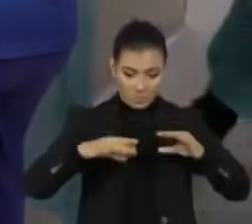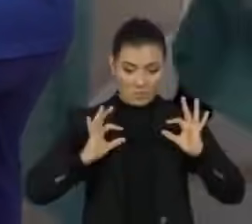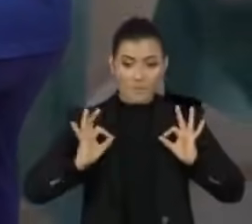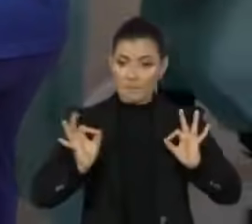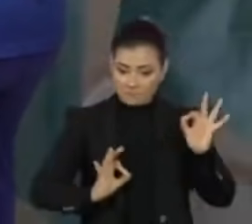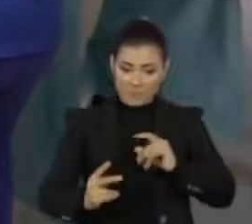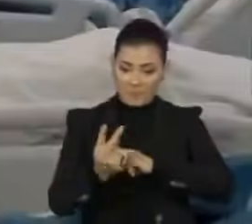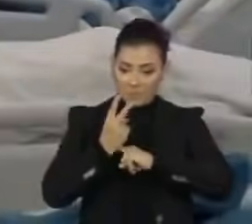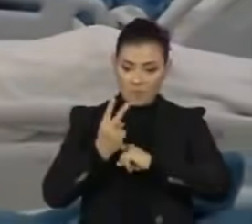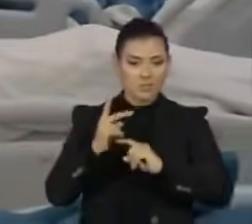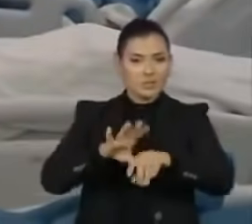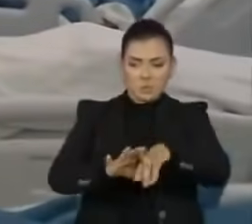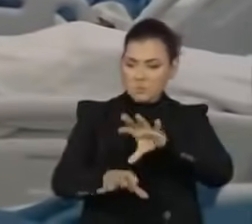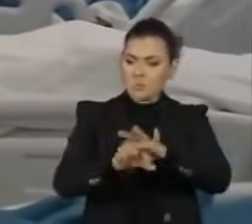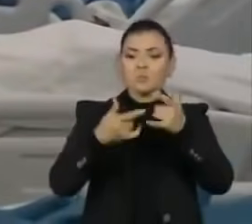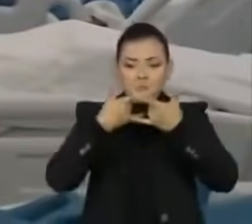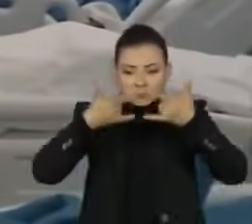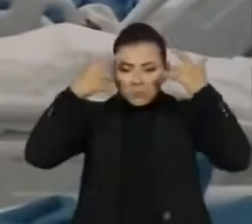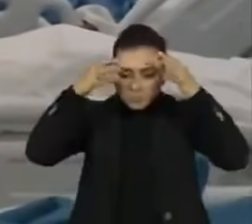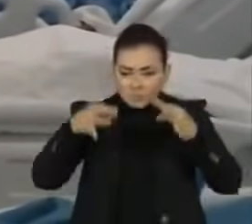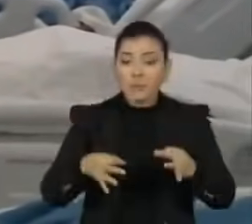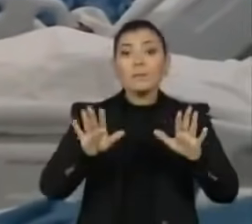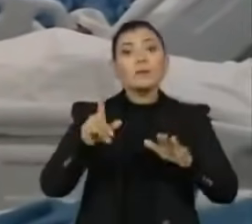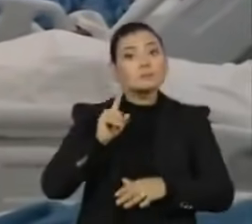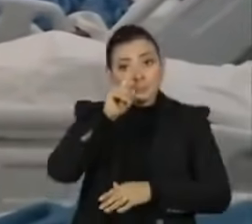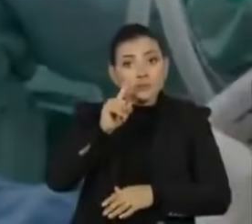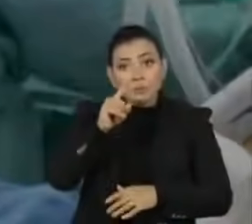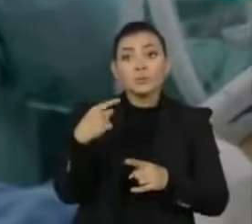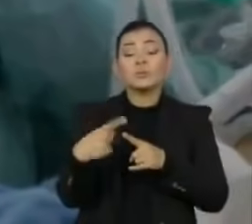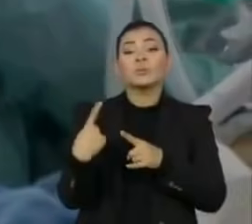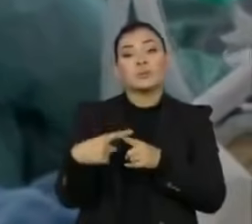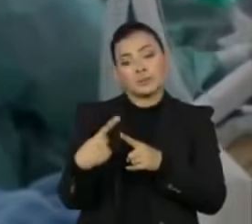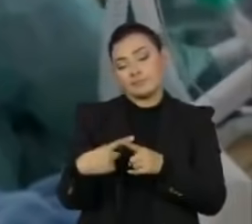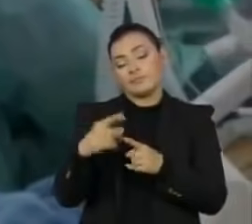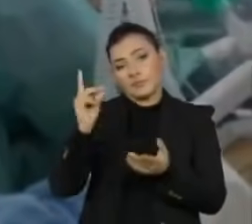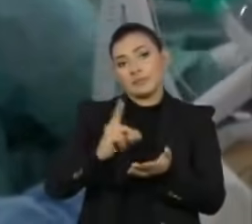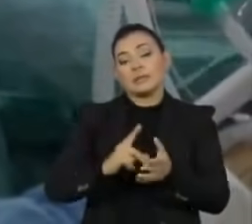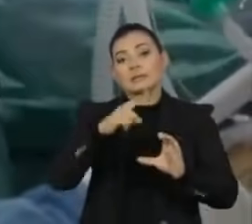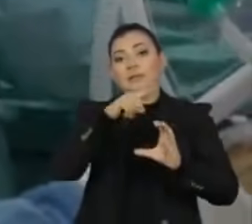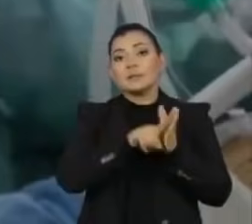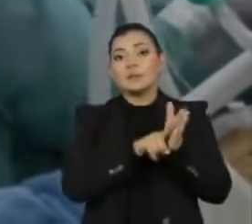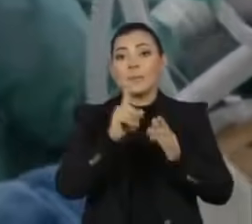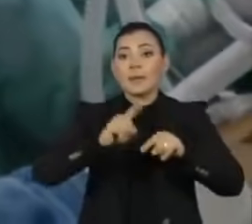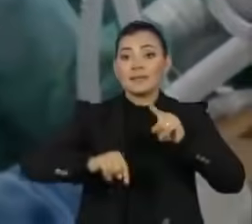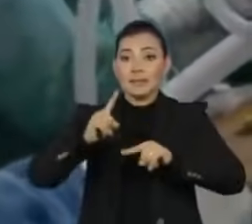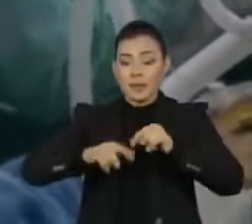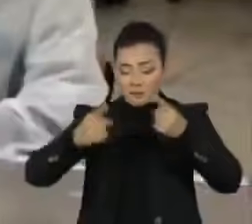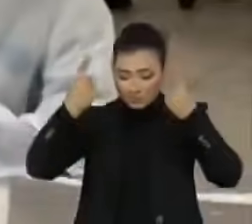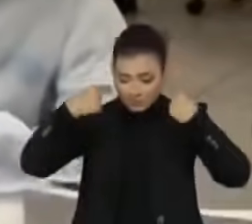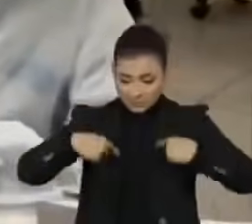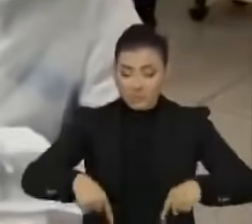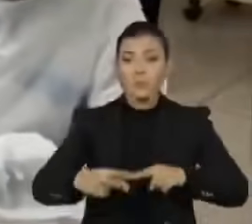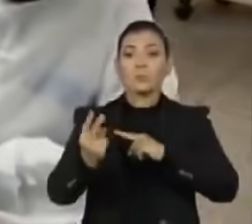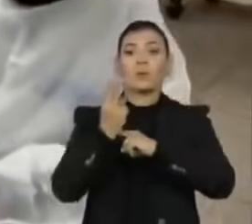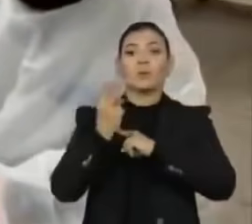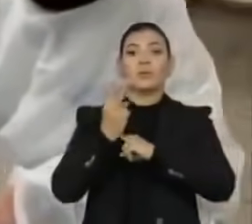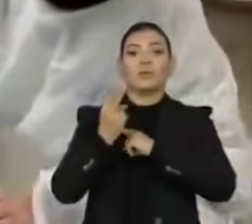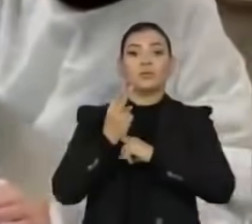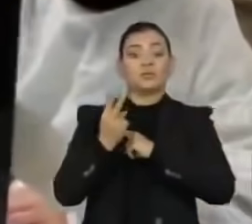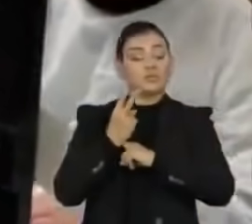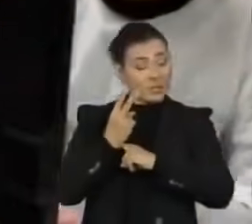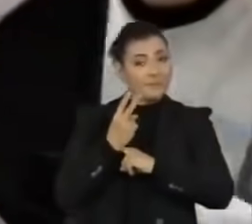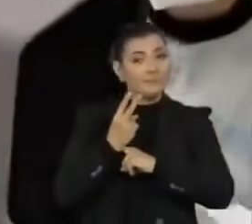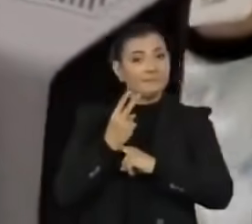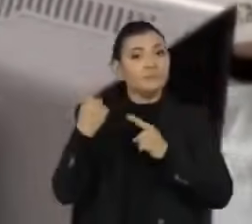de equipamentos de proteção individual é rigoroso ao risco de contaminação Por que segundo cientistas esse CPI são projetados para proteger